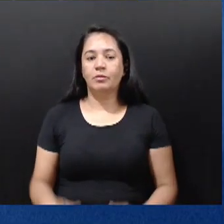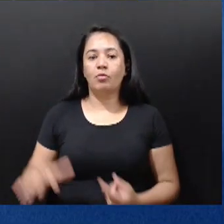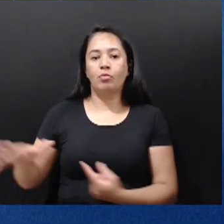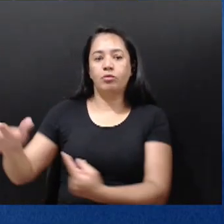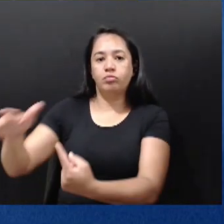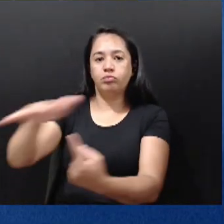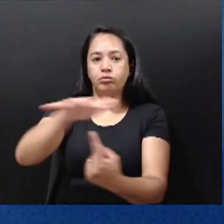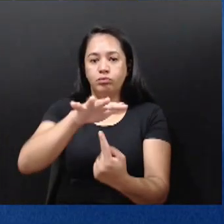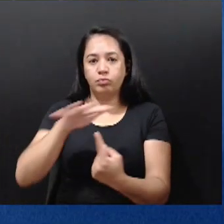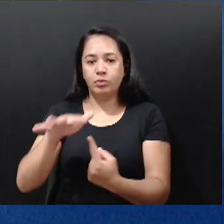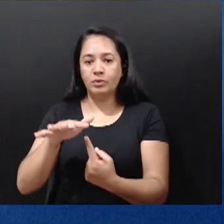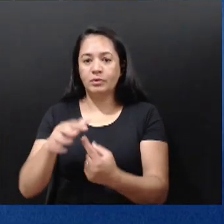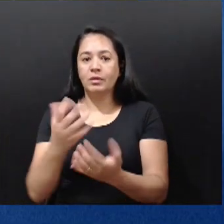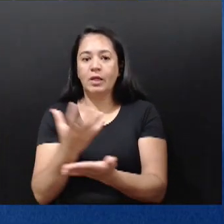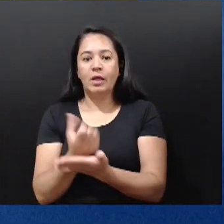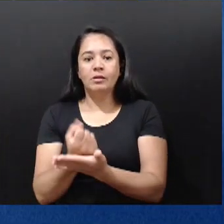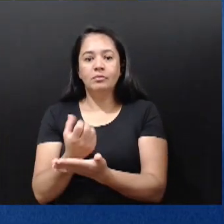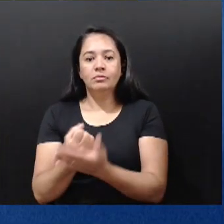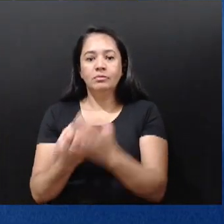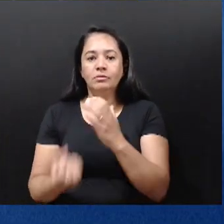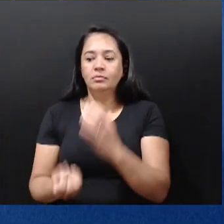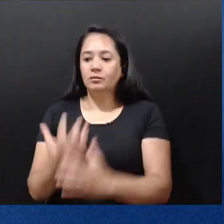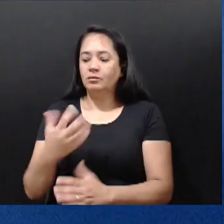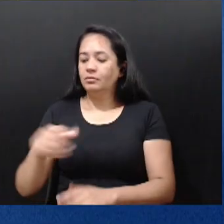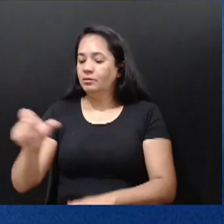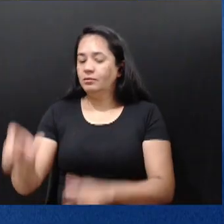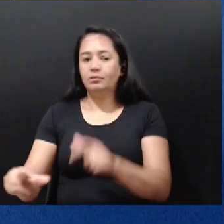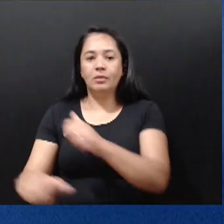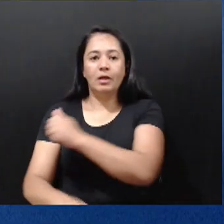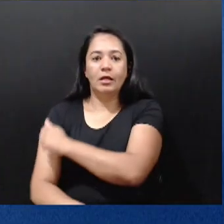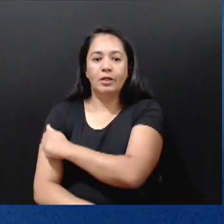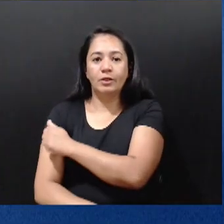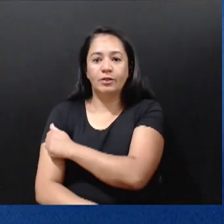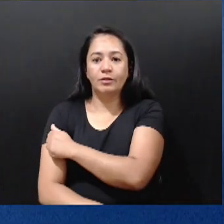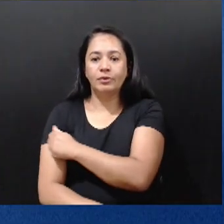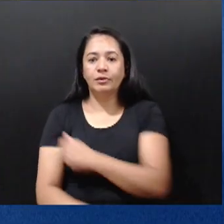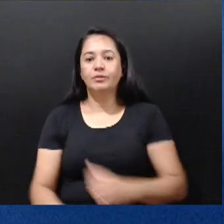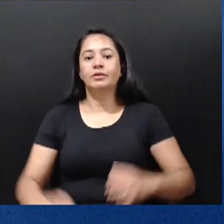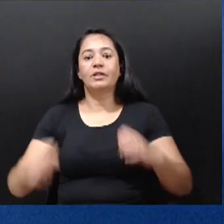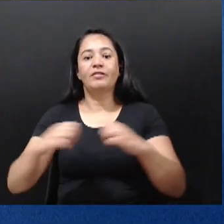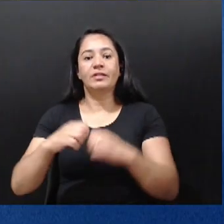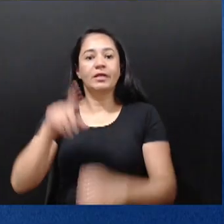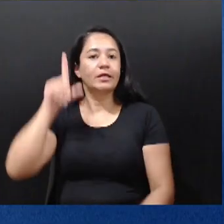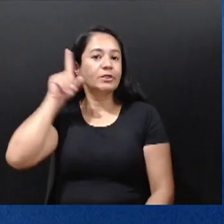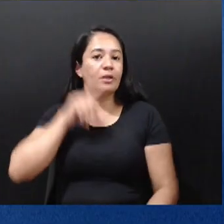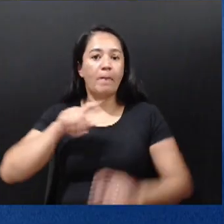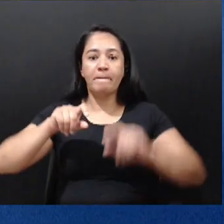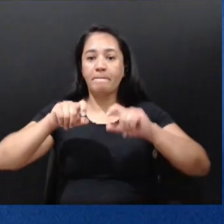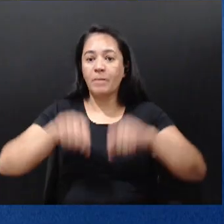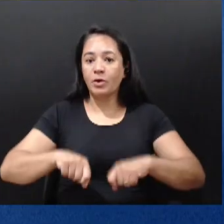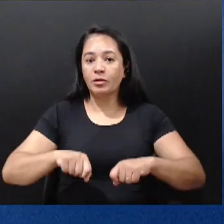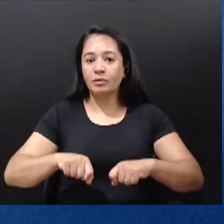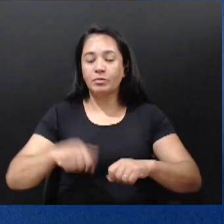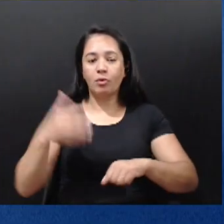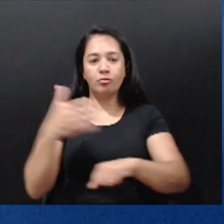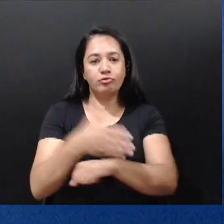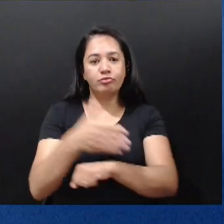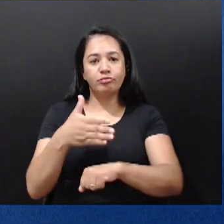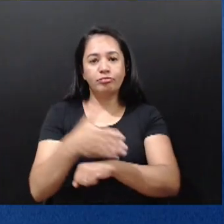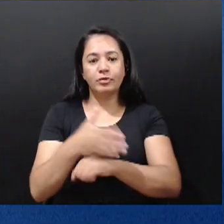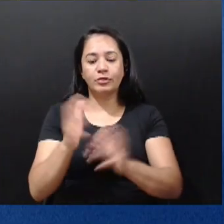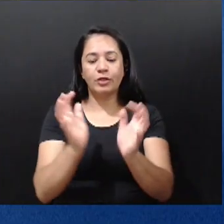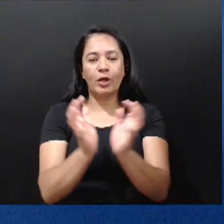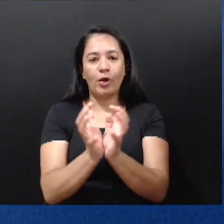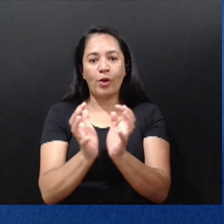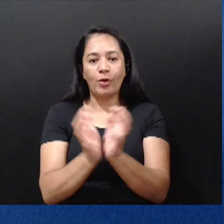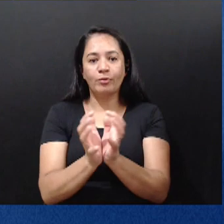aplicativo desenvolvido por estudantes da FATEC de Americana vão possibilitar a participação da comunidade nos cuidados